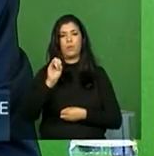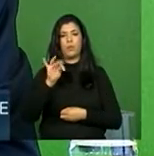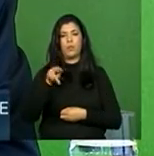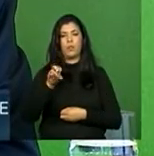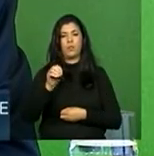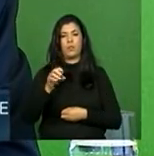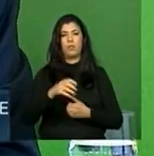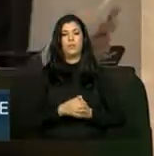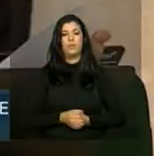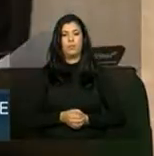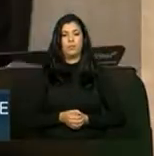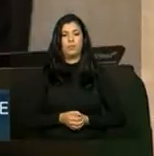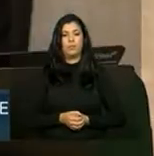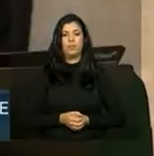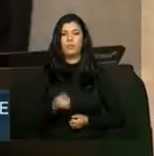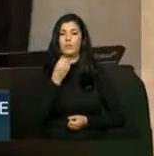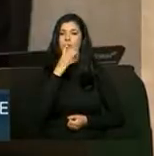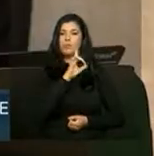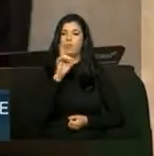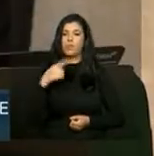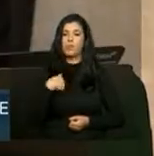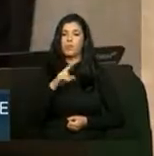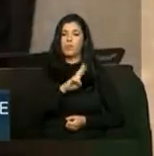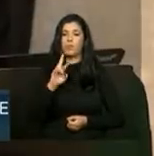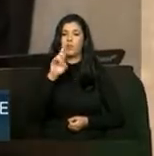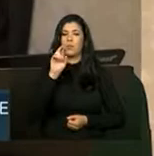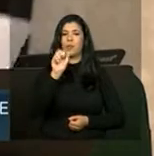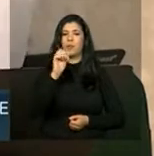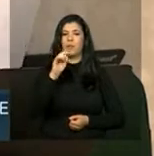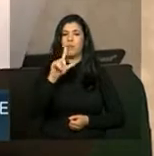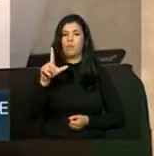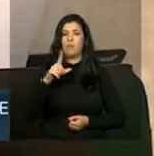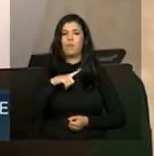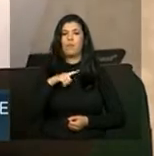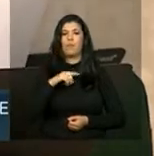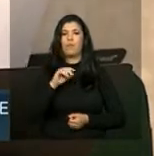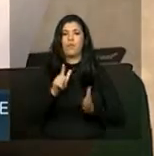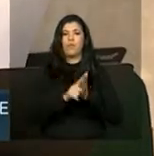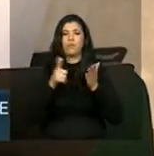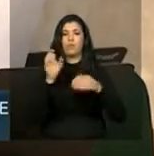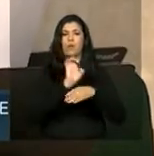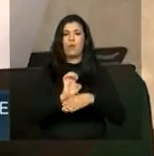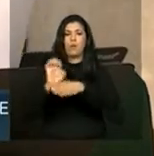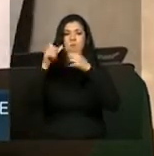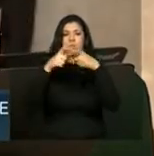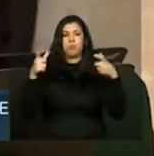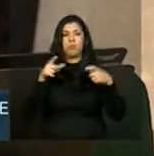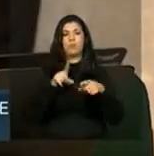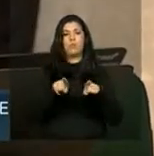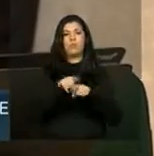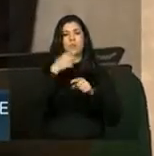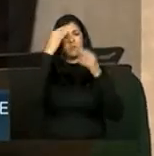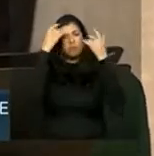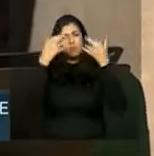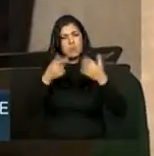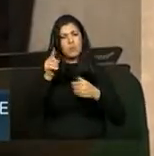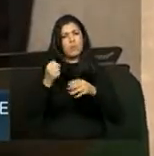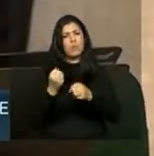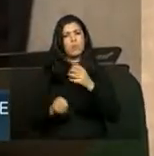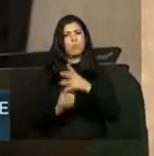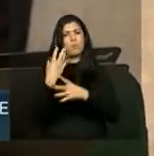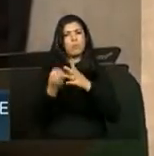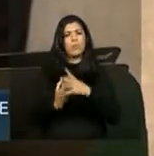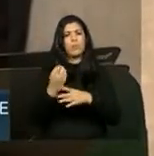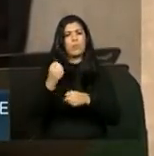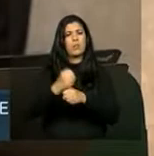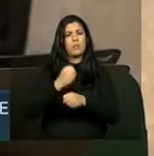Governador Bom dia Rafael do Estadão O senhor falou muito do prazo para a obra do sistema produtor São Lourenço uso aqui também